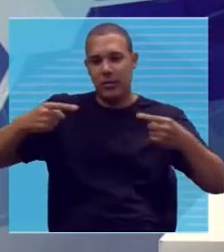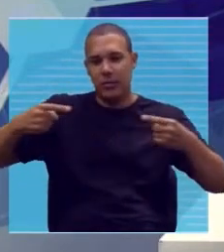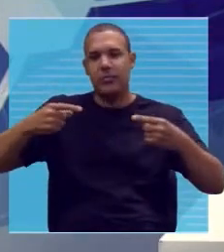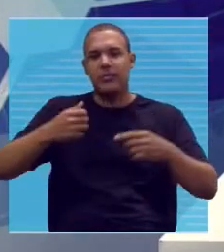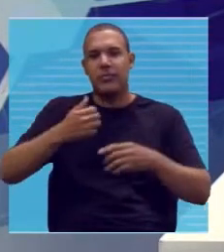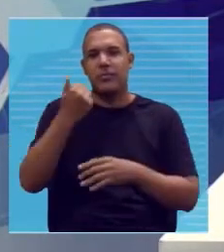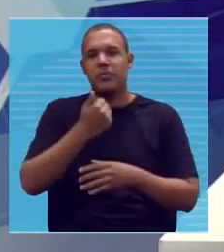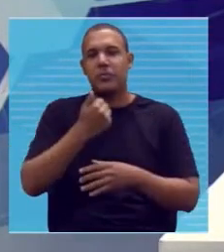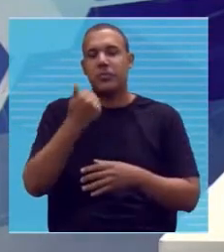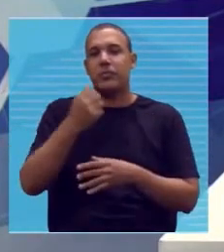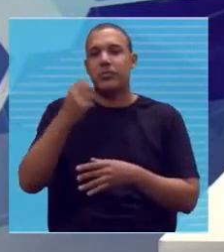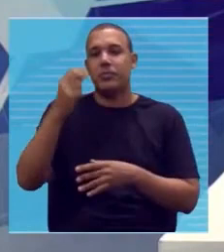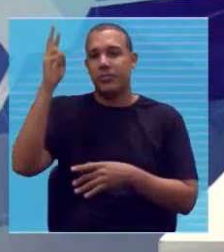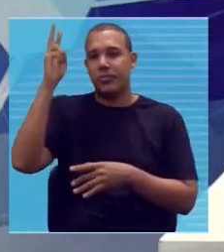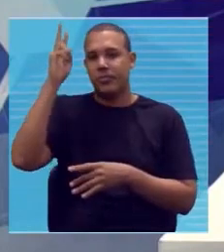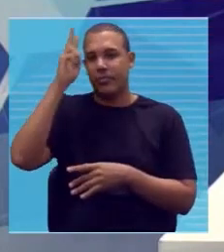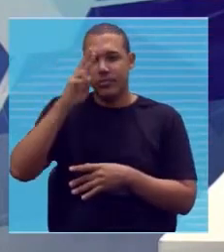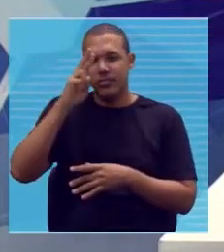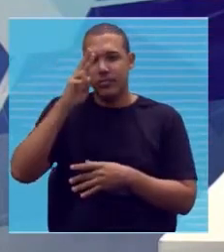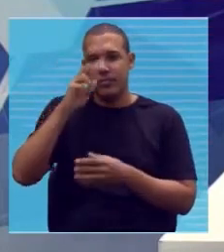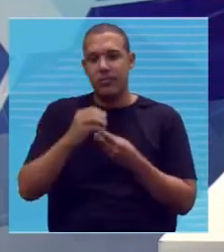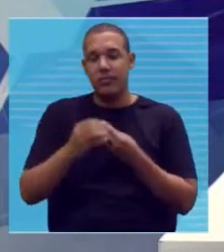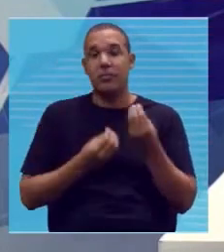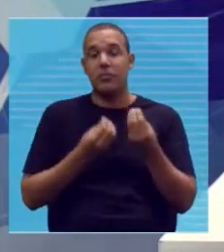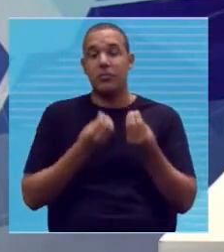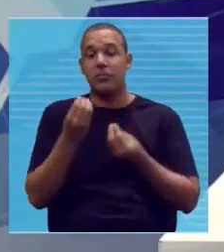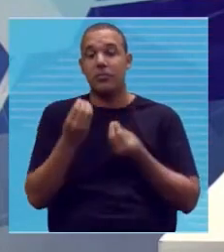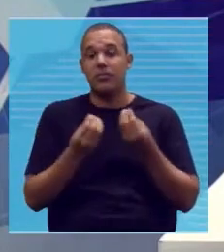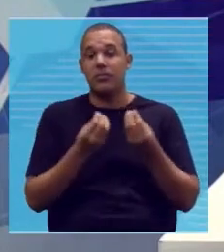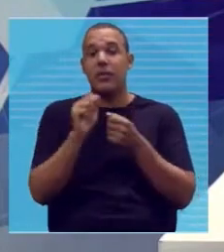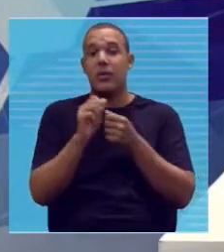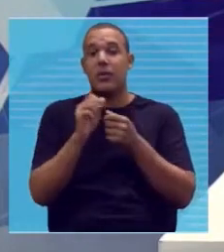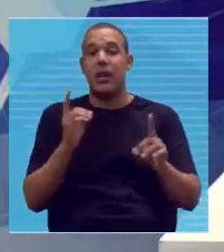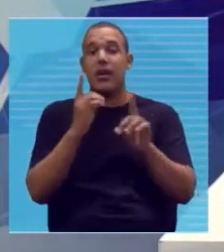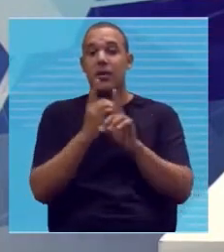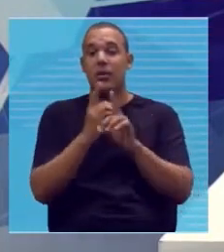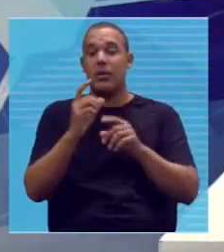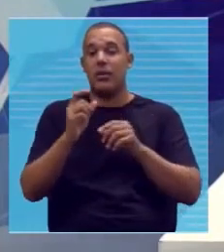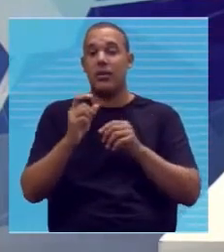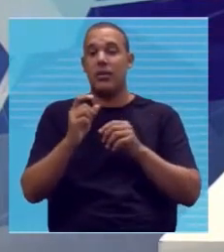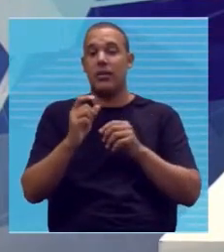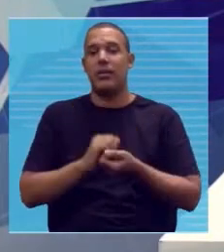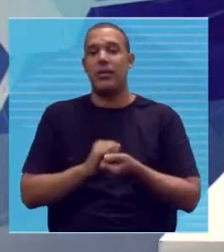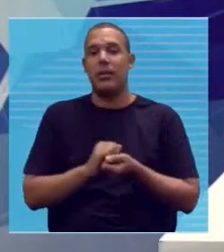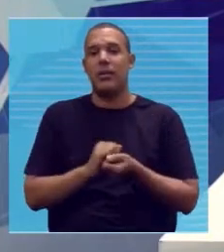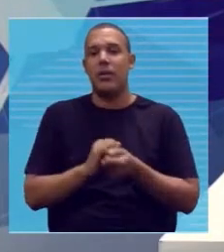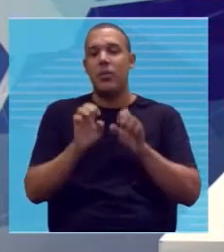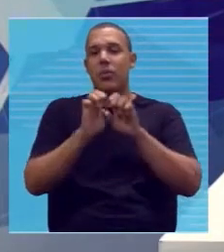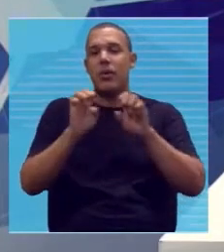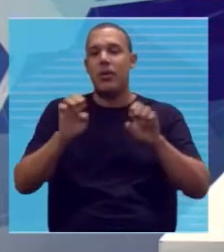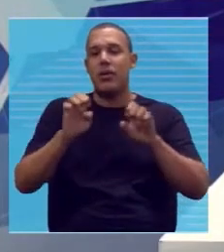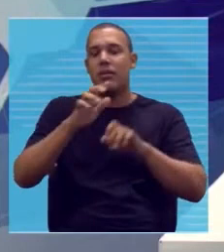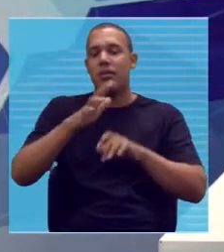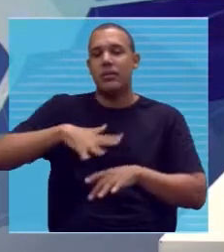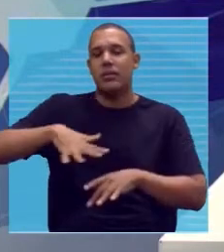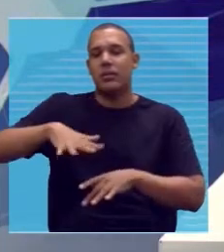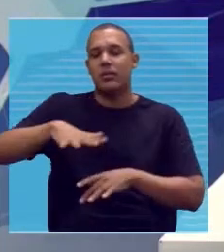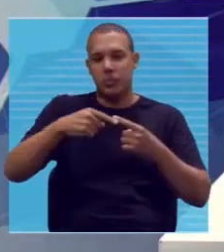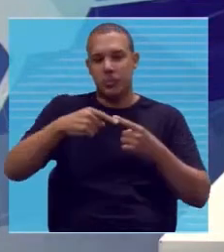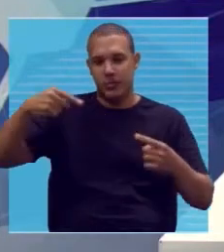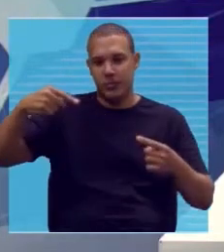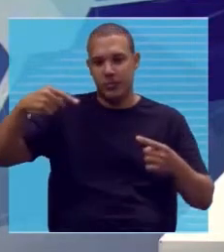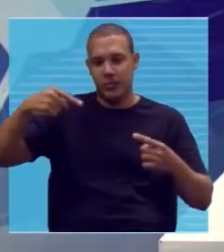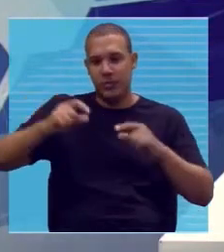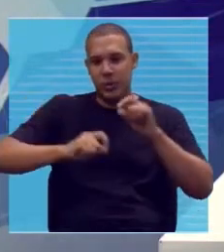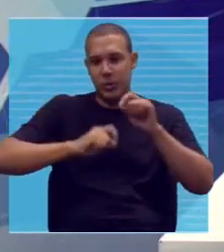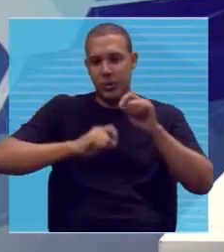aula, nós recordamos como que fazemos para encontrar uma equação geral da reta. A partir do